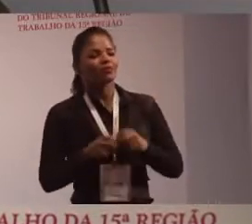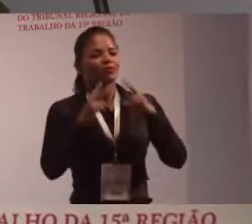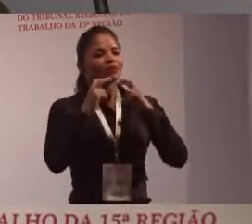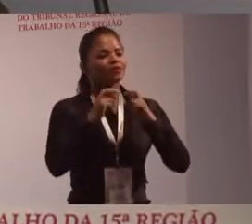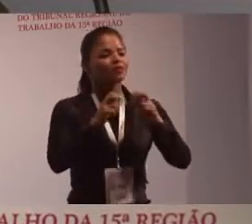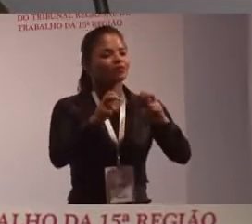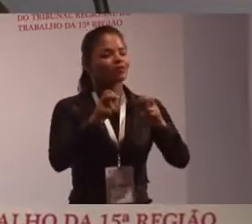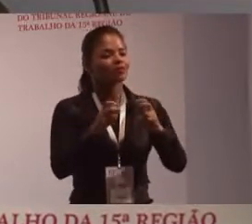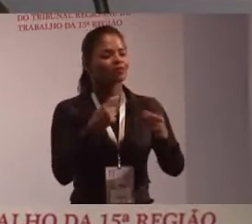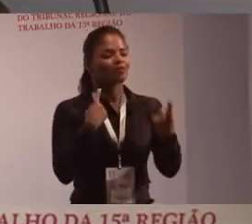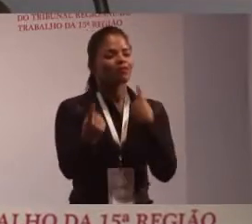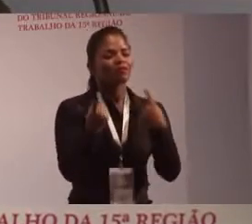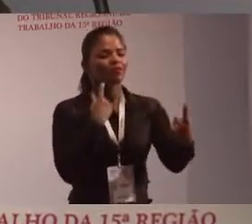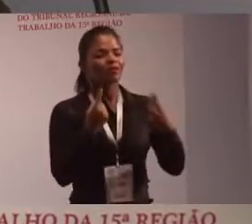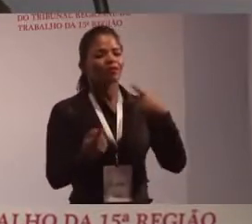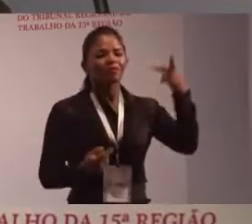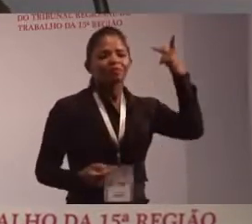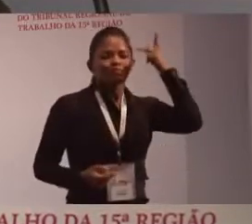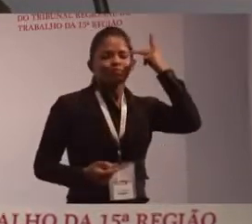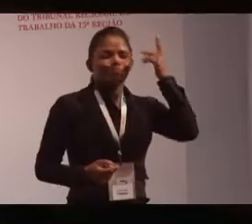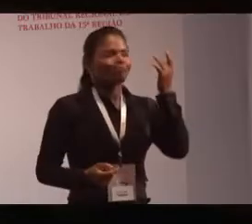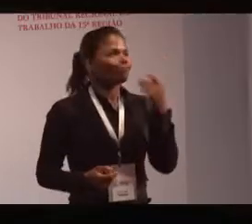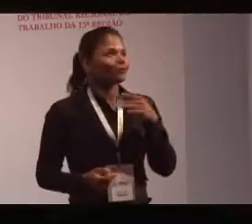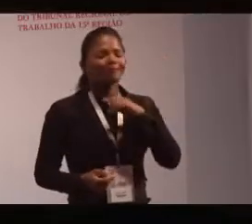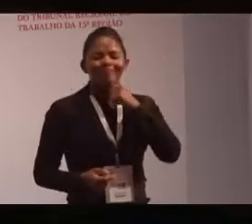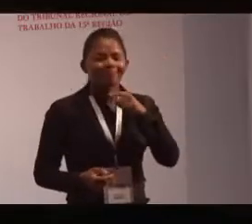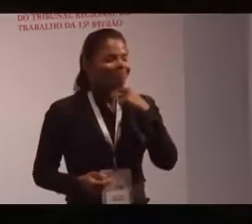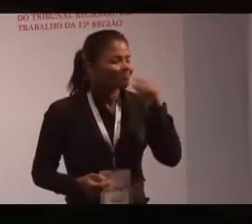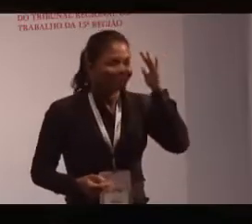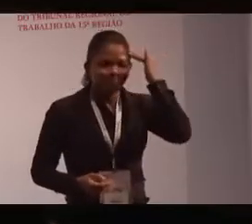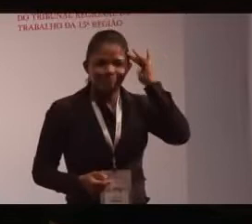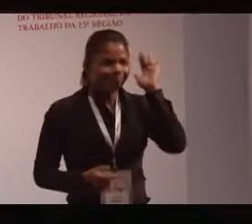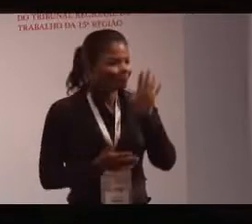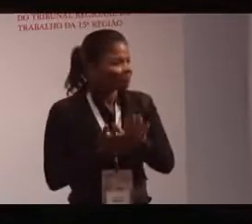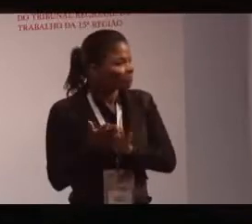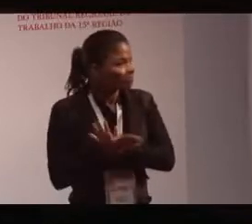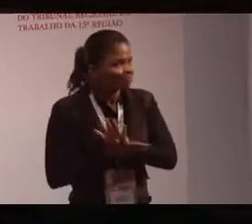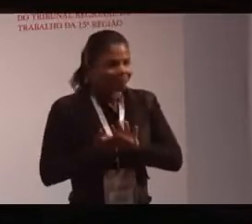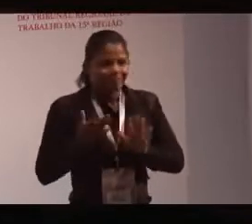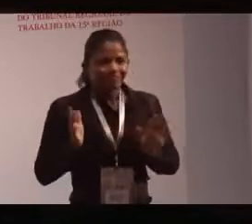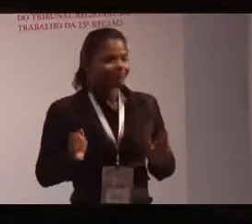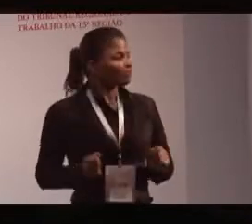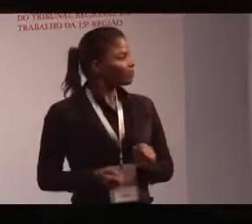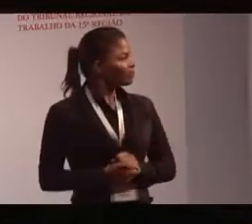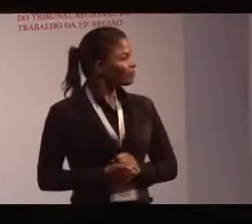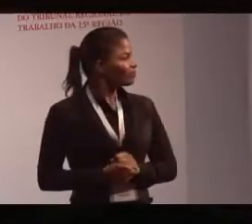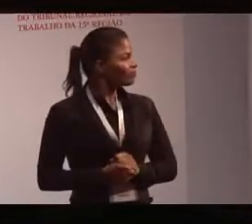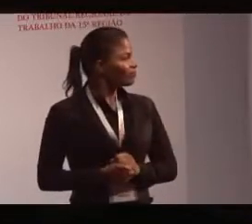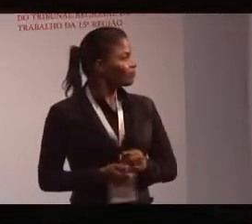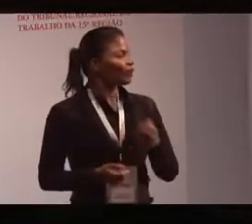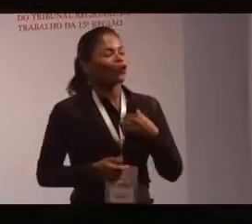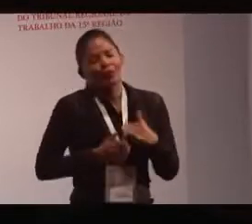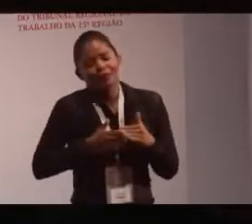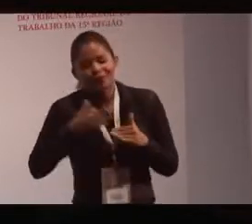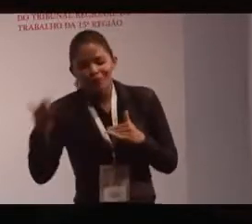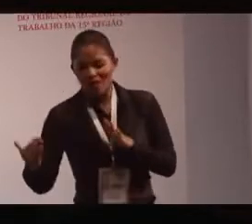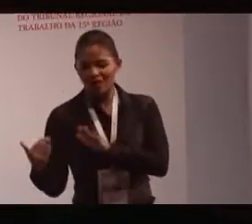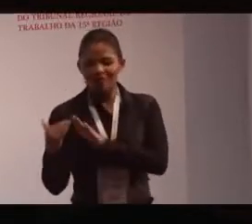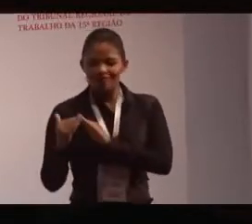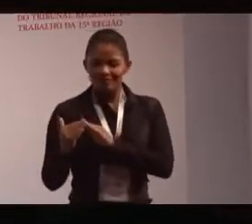Consolação fica na Avenida Paulista. Ninguém entende esse negócio. É verdade, pode conferir, é de verdade. Eu moro ali do lado,